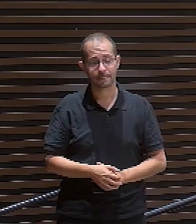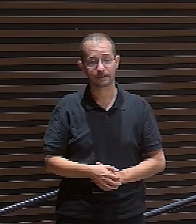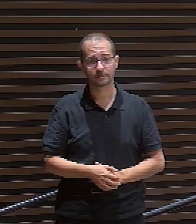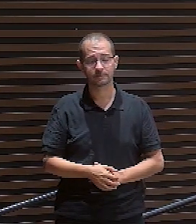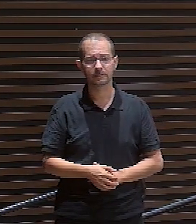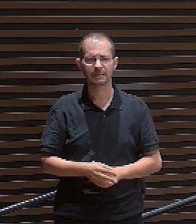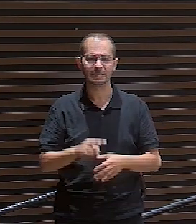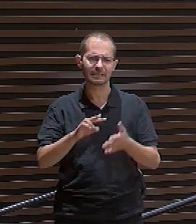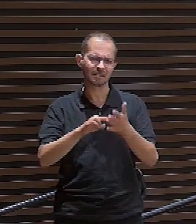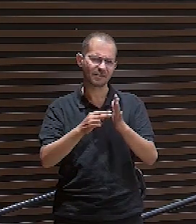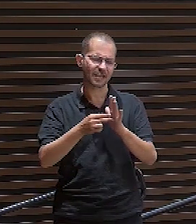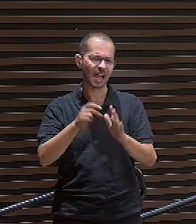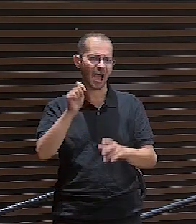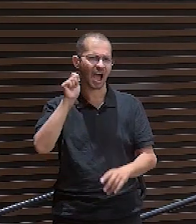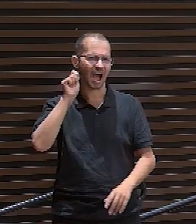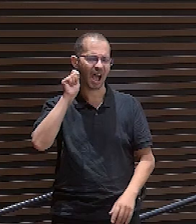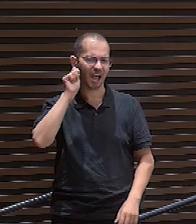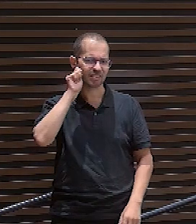Adão e Eva